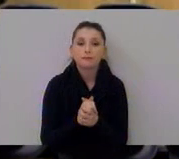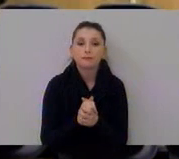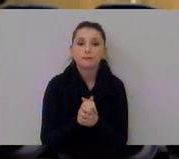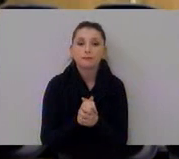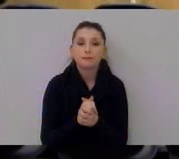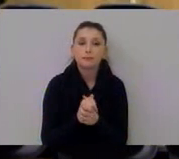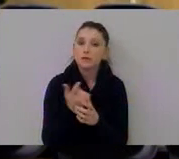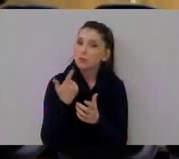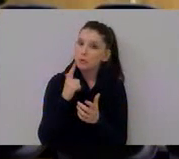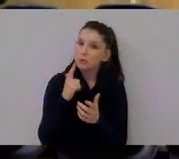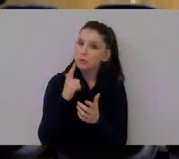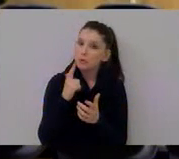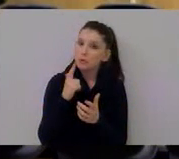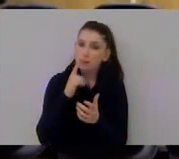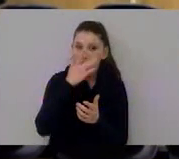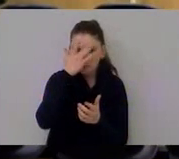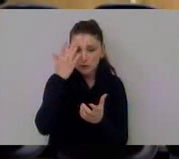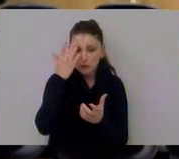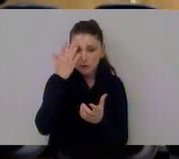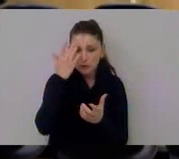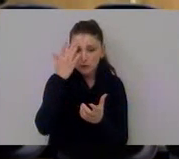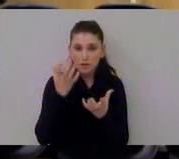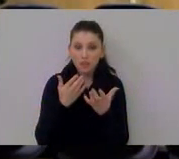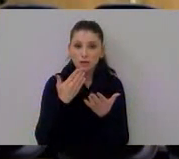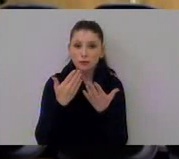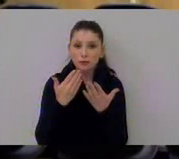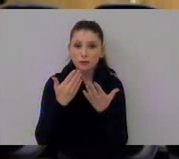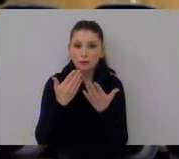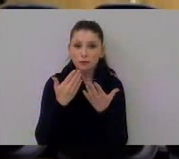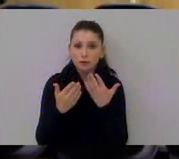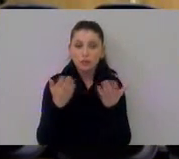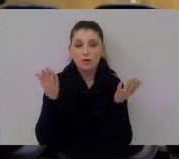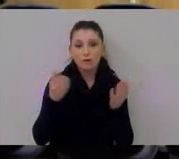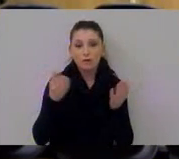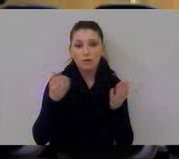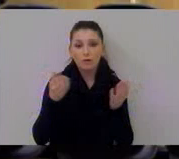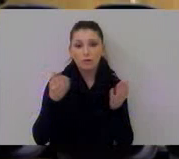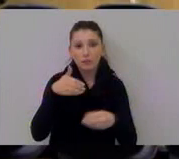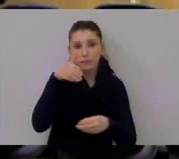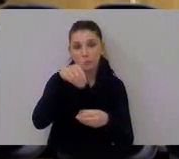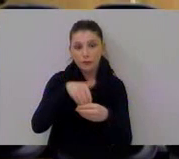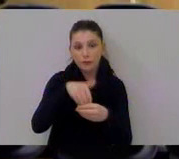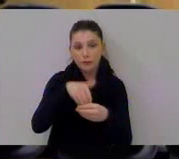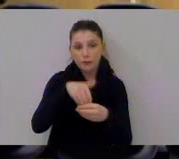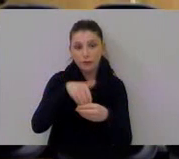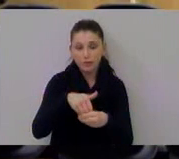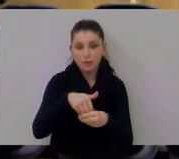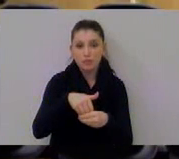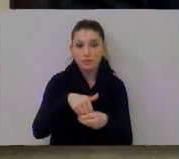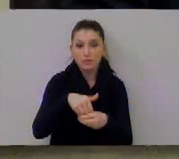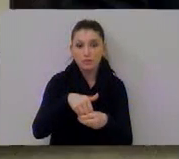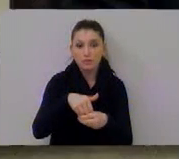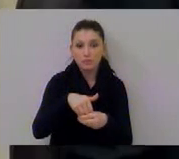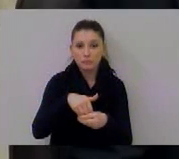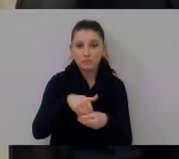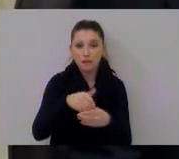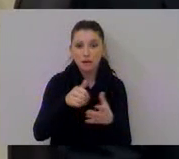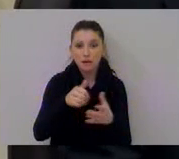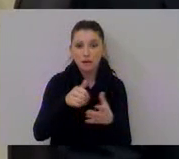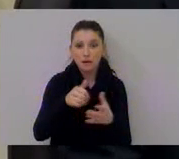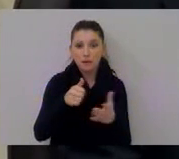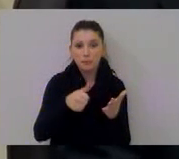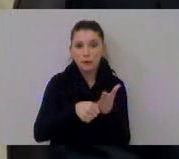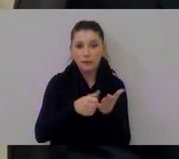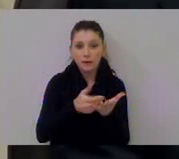Não havendo quem queira discutir, em votação, os contrários se manifestem. Aprovado